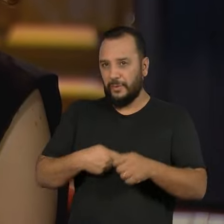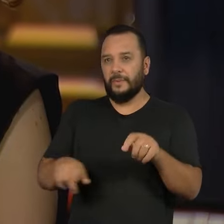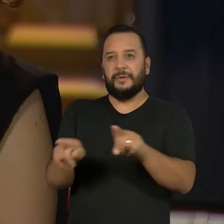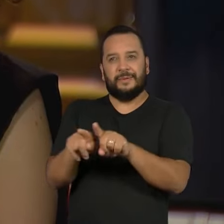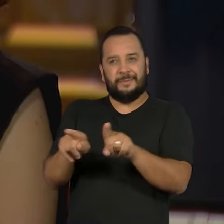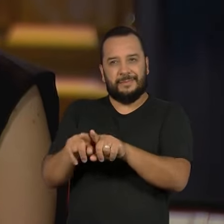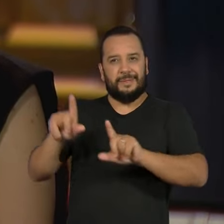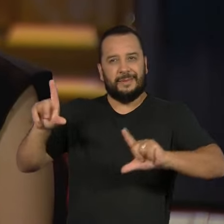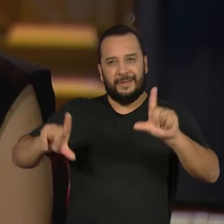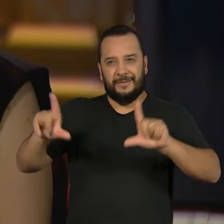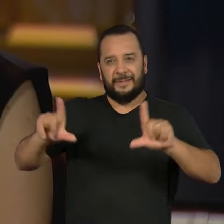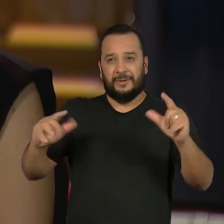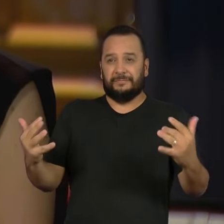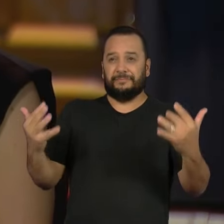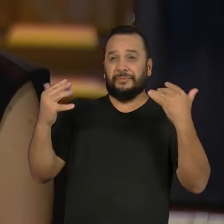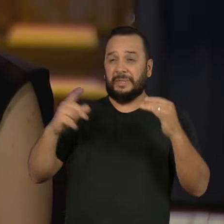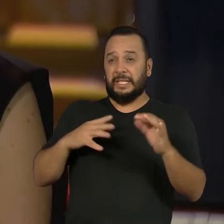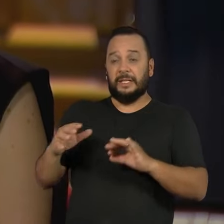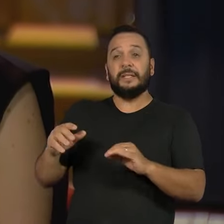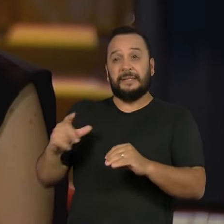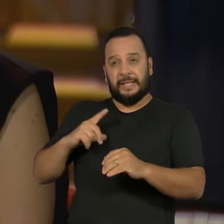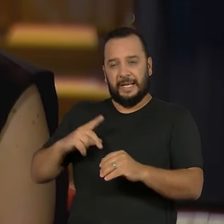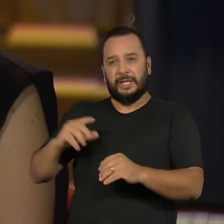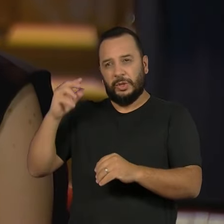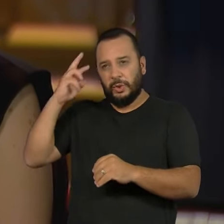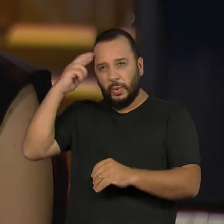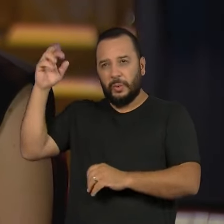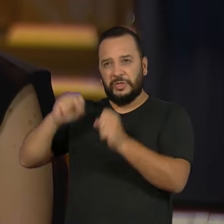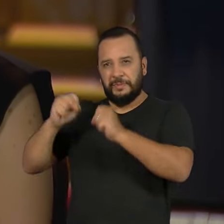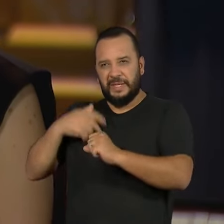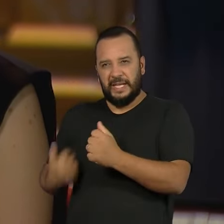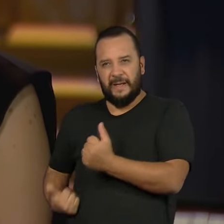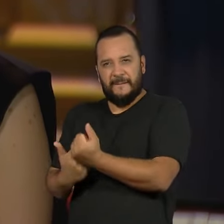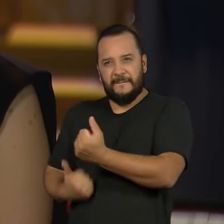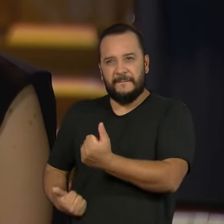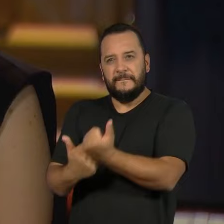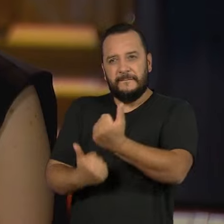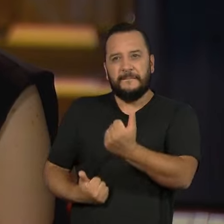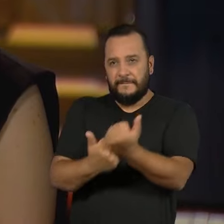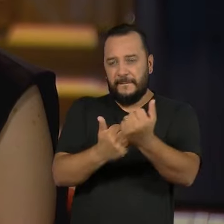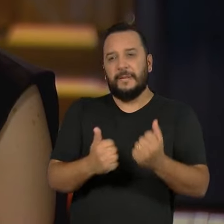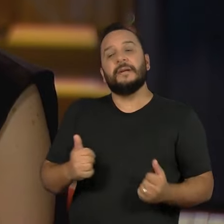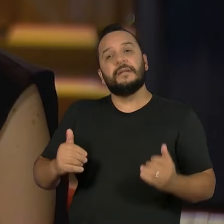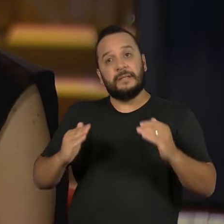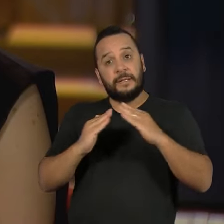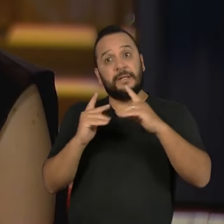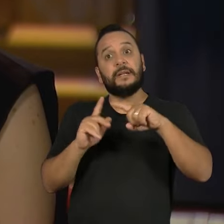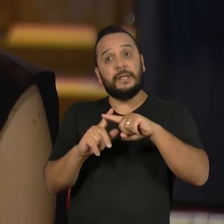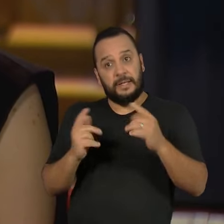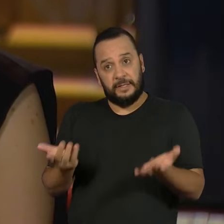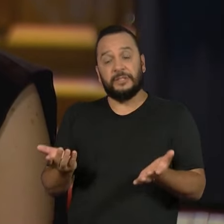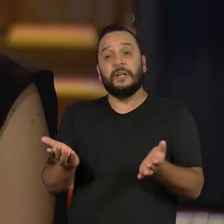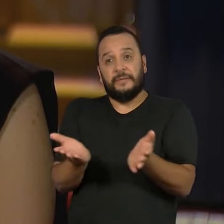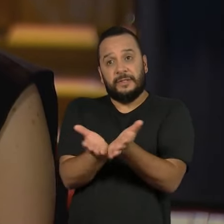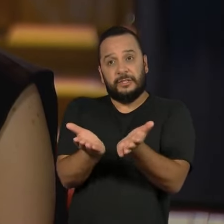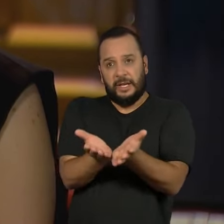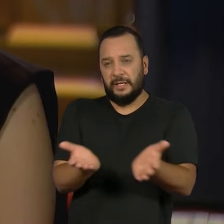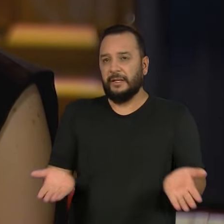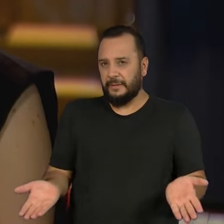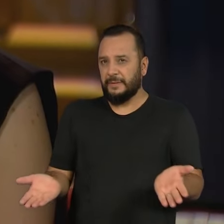eh estrutura Empresarial de determinadas denominações de igrejas evangélicas não traduzem